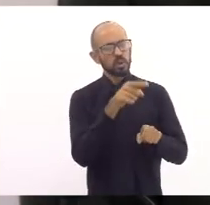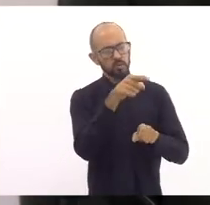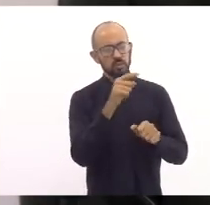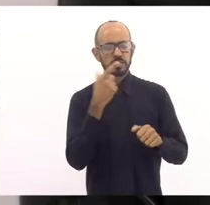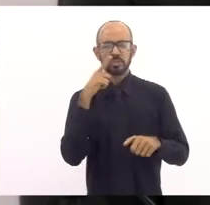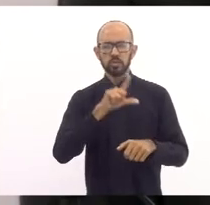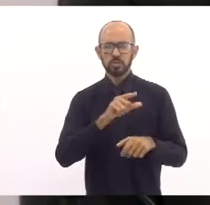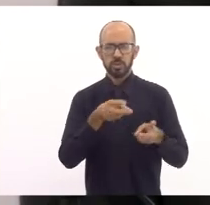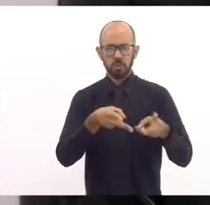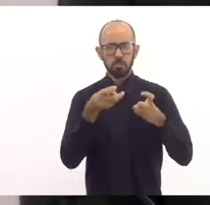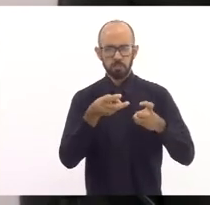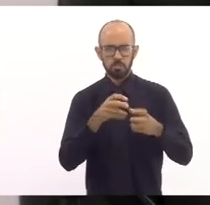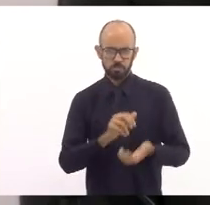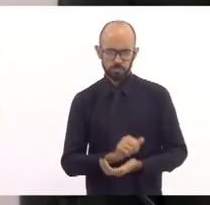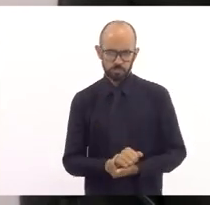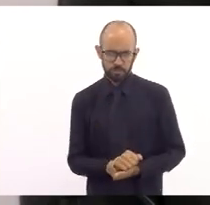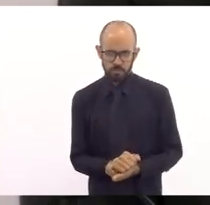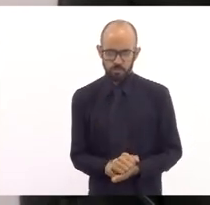o que vocês puderam depreender